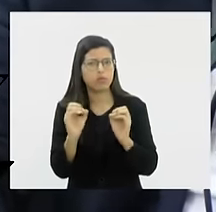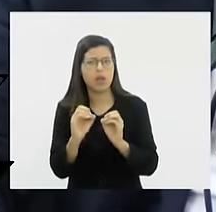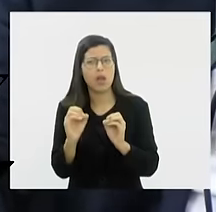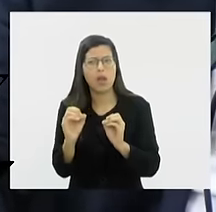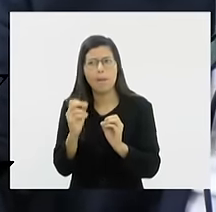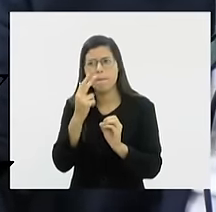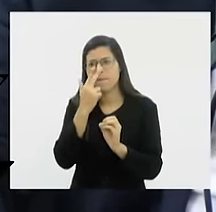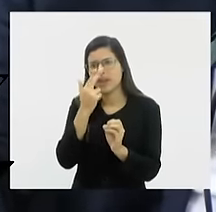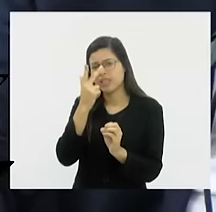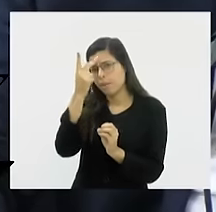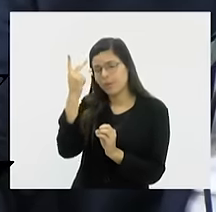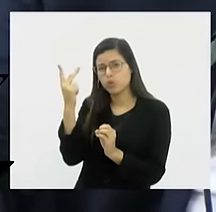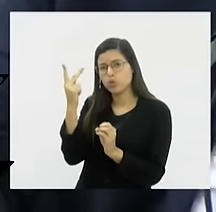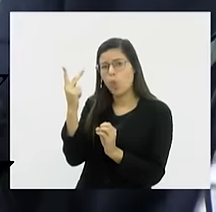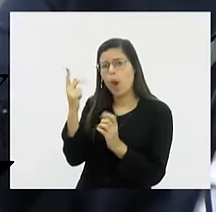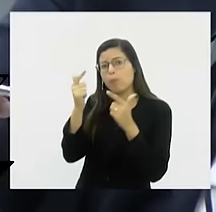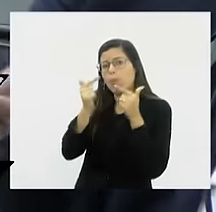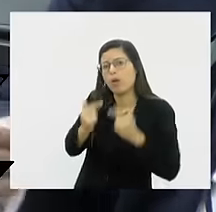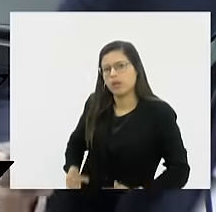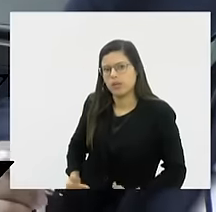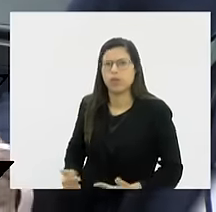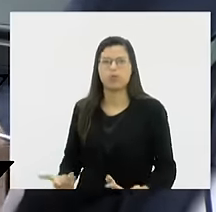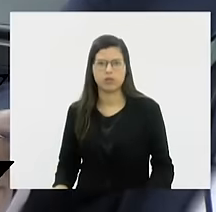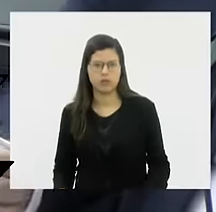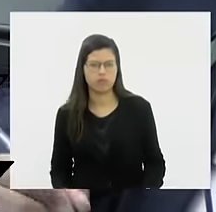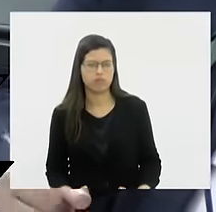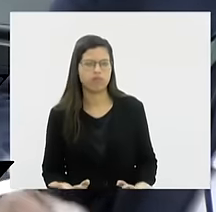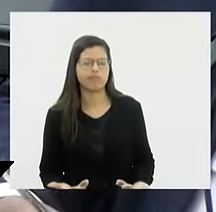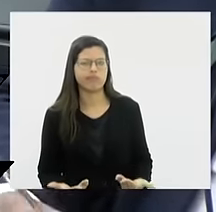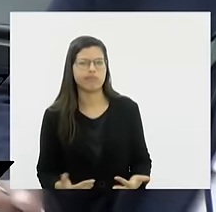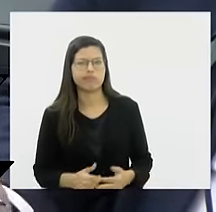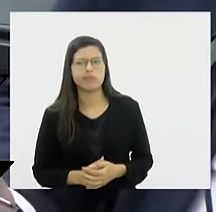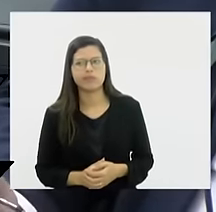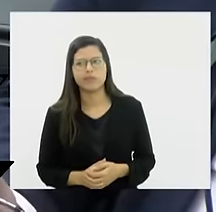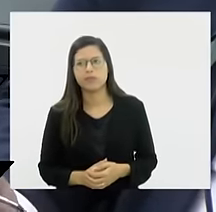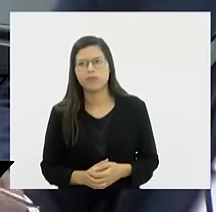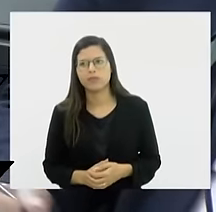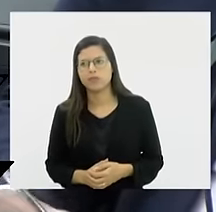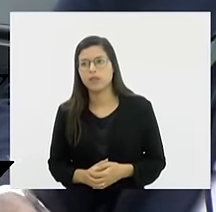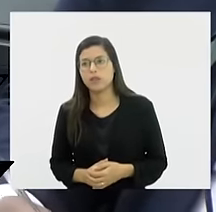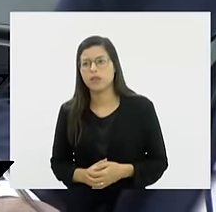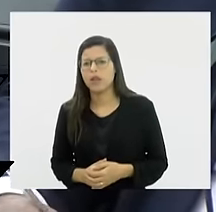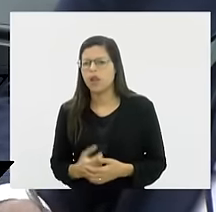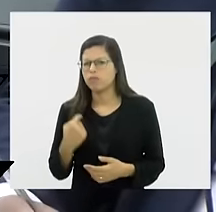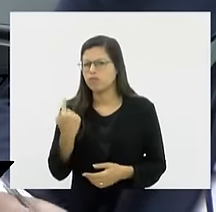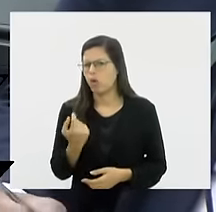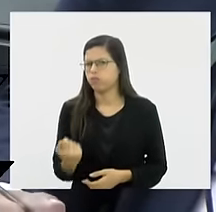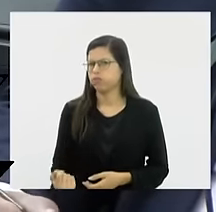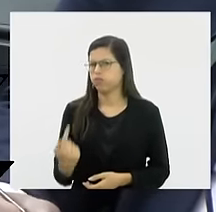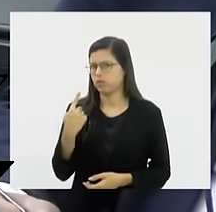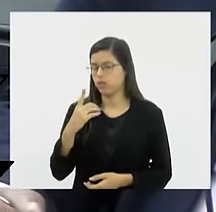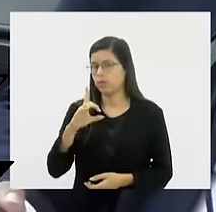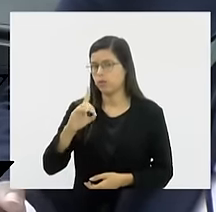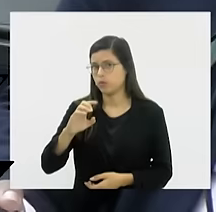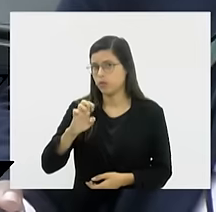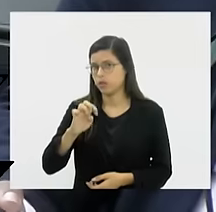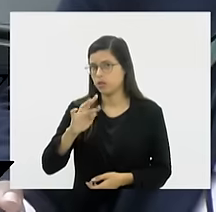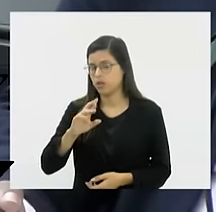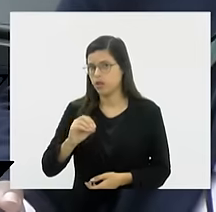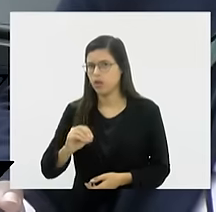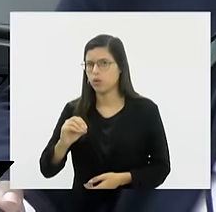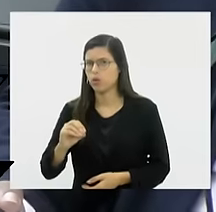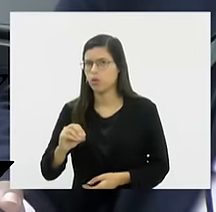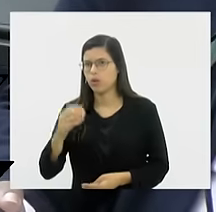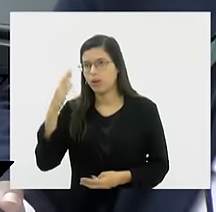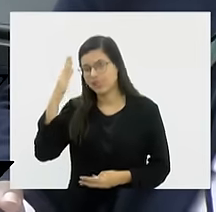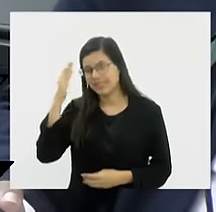laranja nesse processo. Muito claro. Diante disso tudo, nos causa estranheza, o Detro saber de